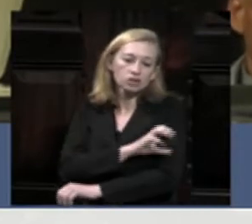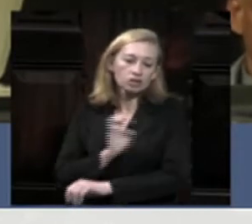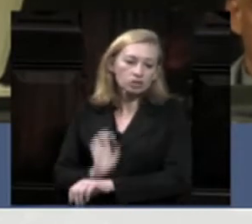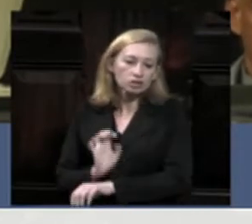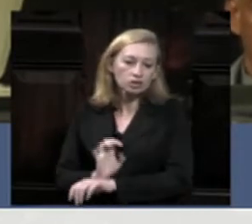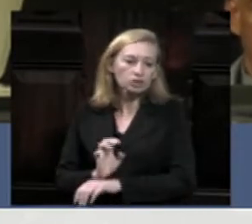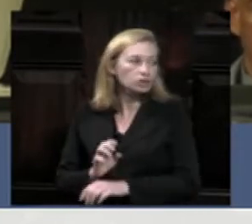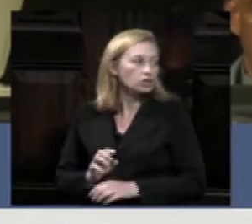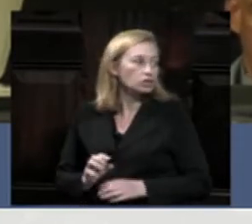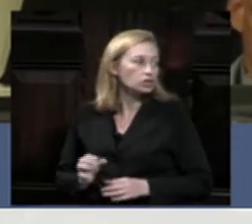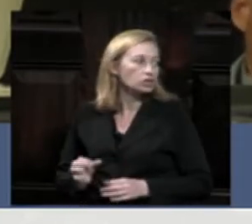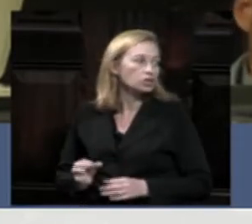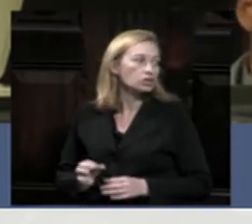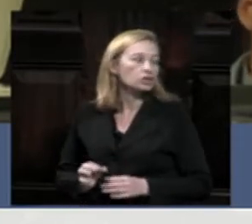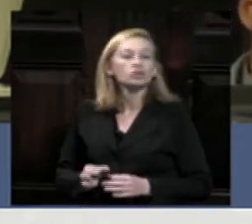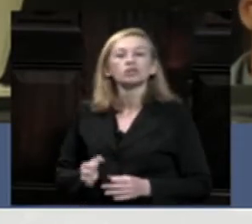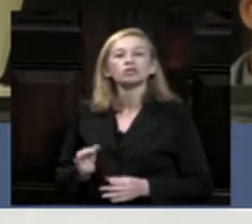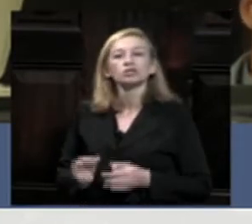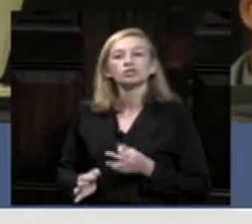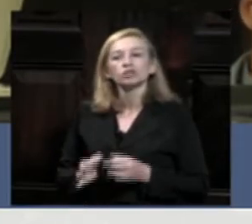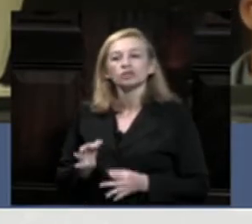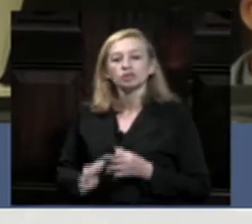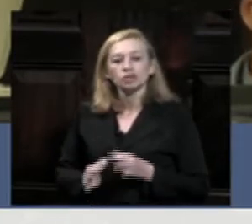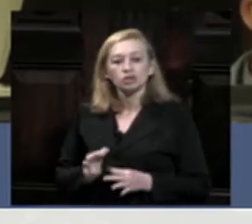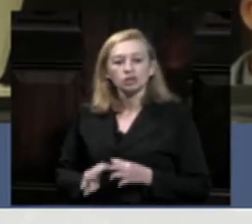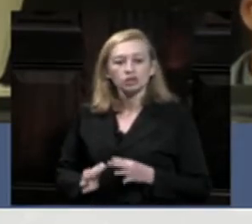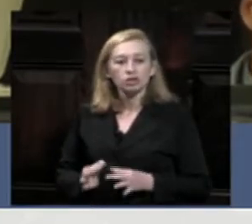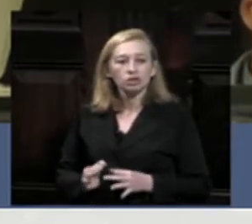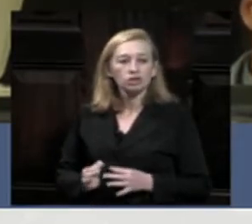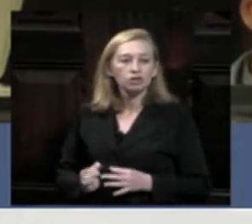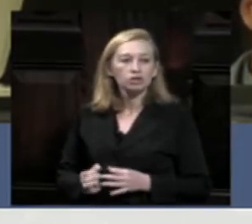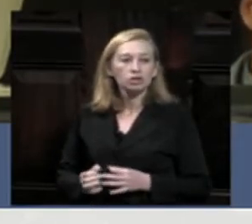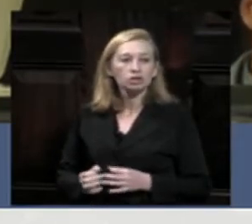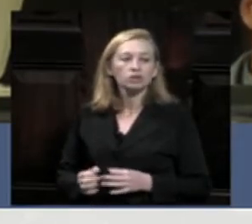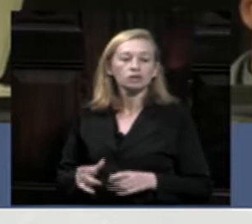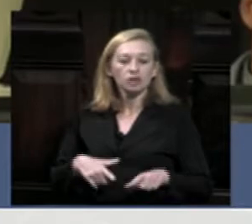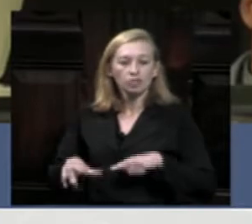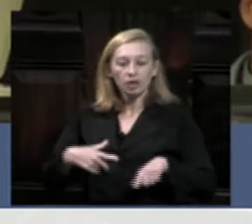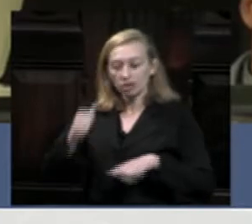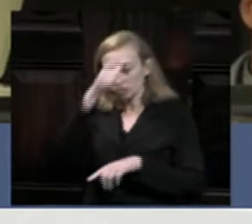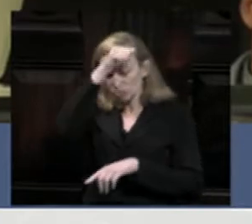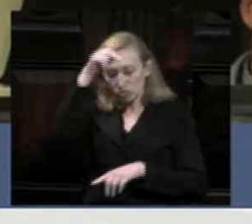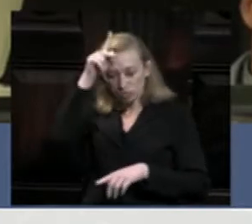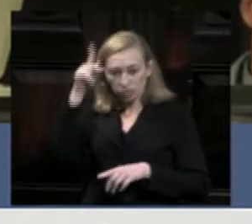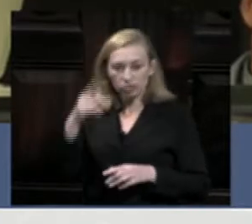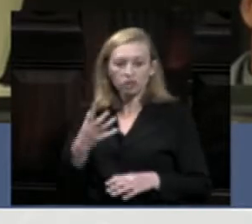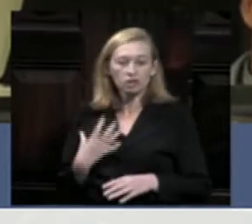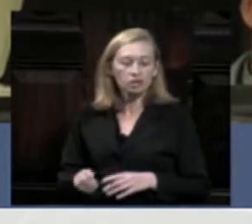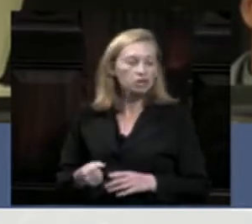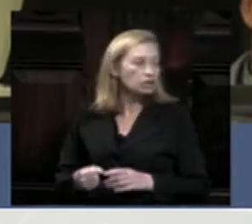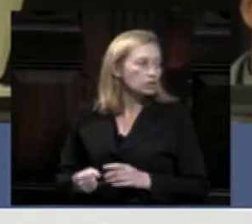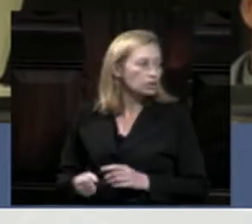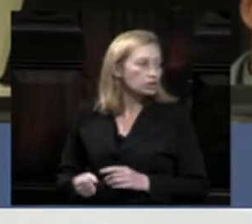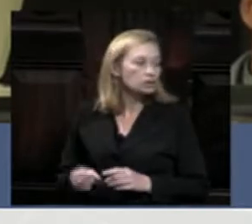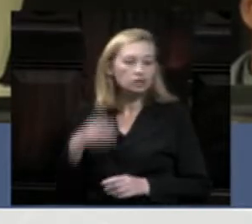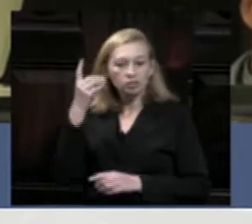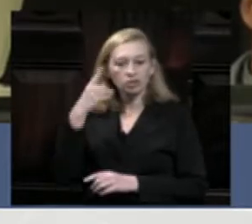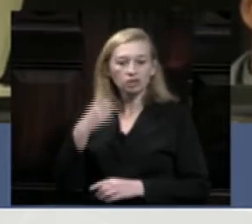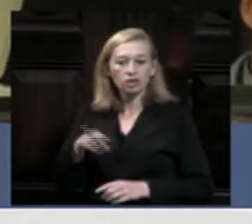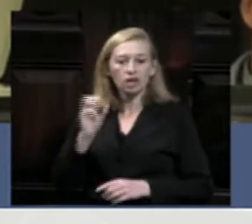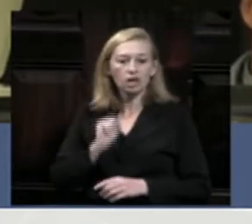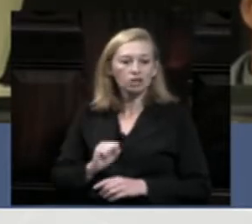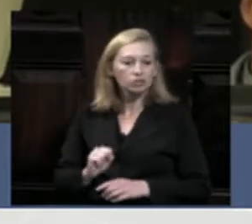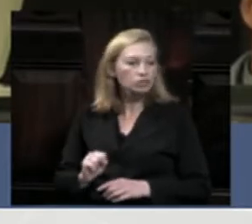Constituição e Justiça pela condicionalidade. Servidores públicos, favorável, de orçamento, finanças e controle, favorável. Relatores, deputado Carlos Mink.